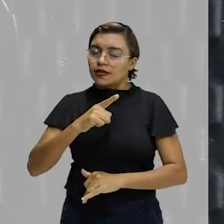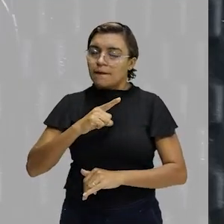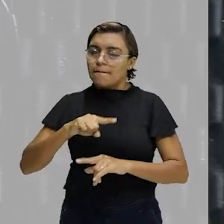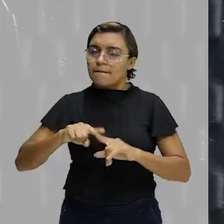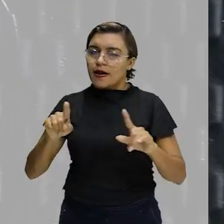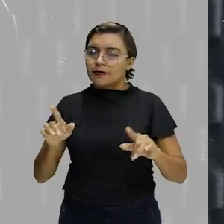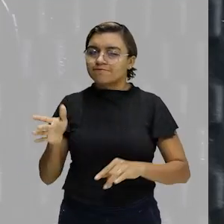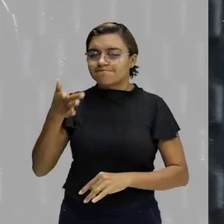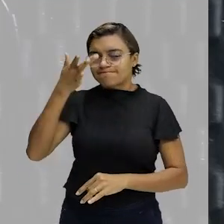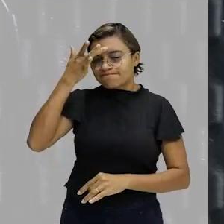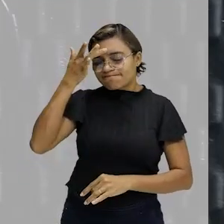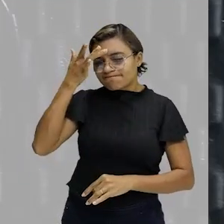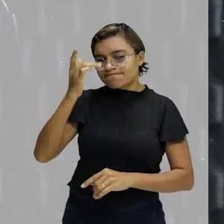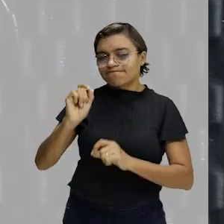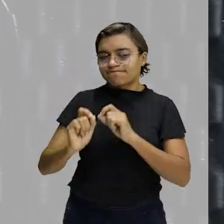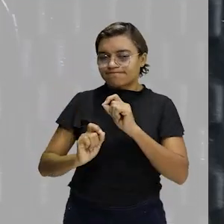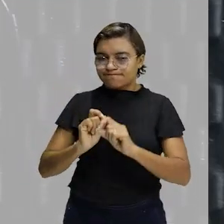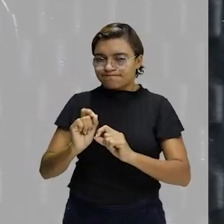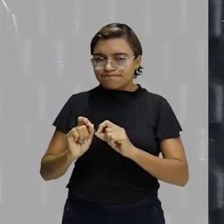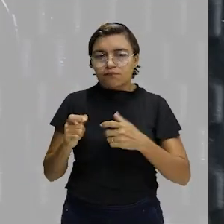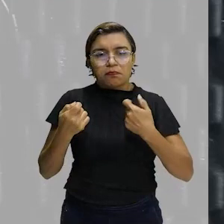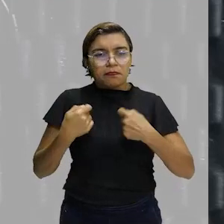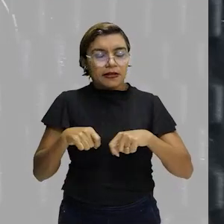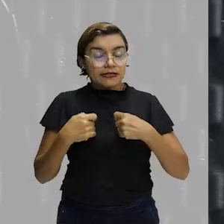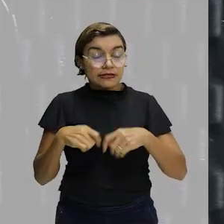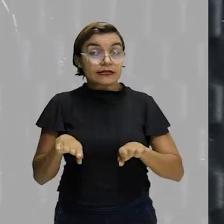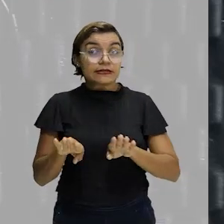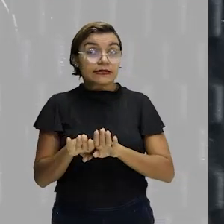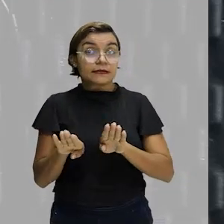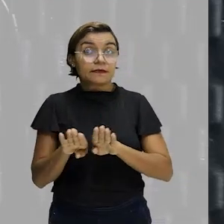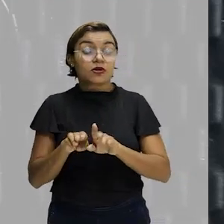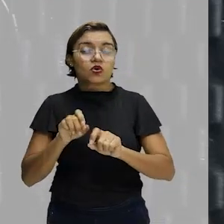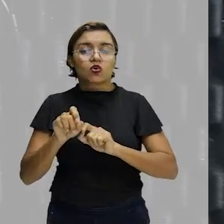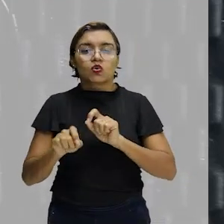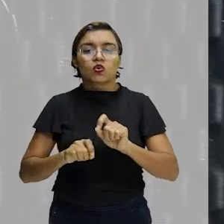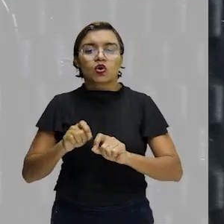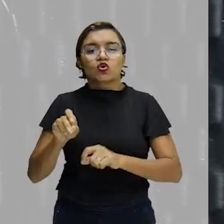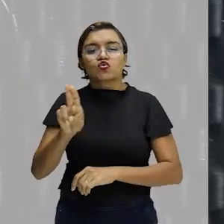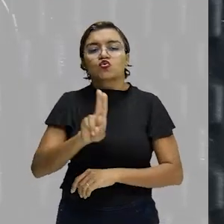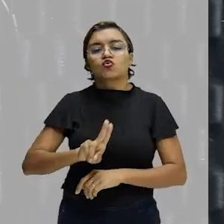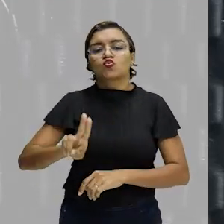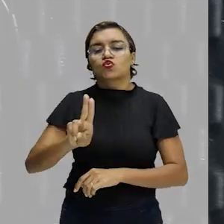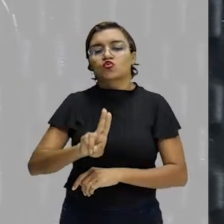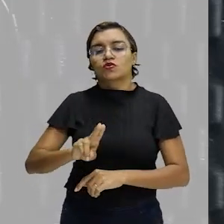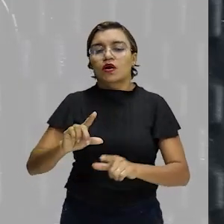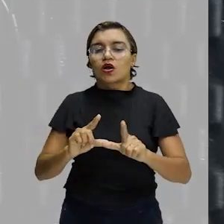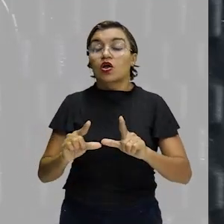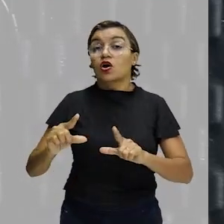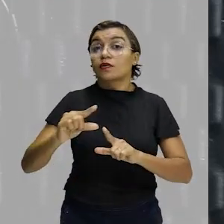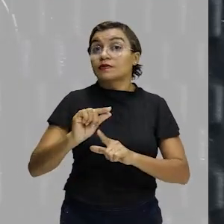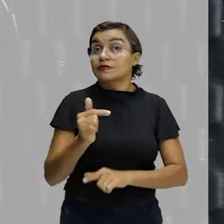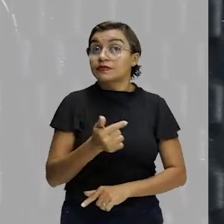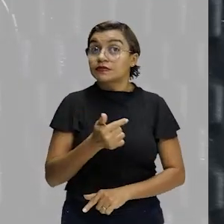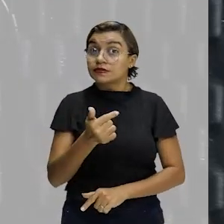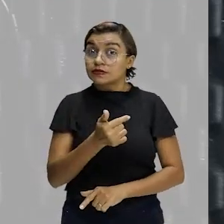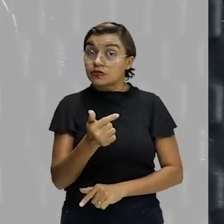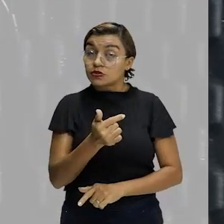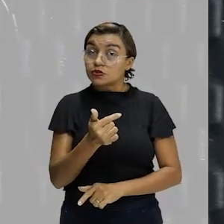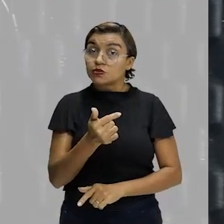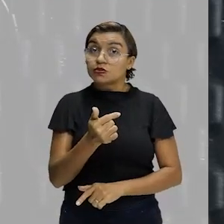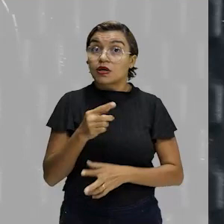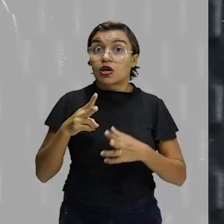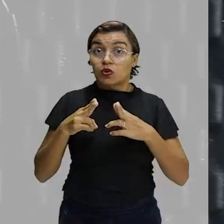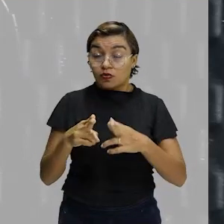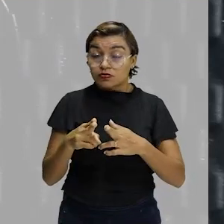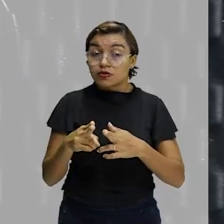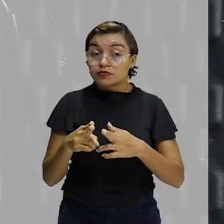desse jeitinho aqui, porque a gente precisa também aplicar o logaritmo na segunda igualdade, na segunda equação. E